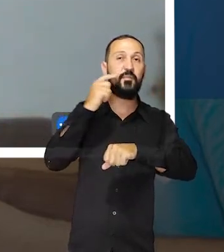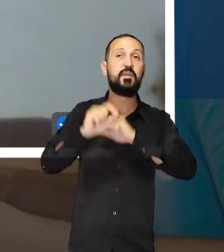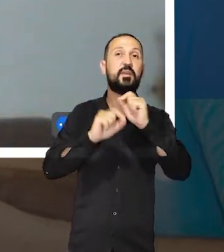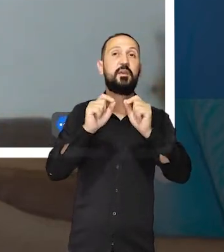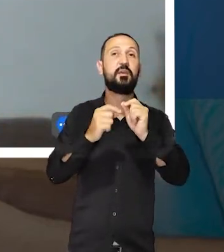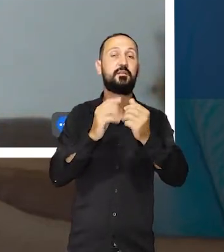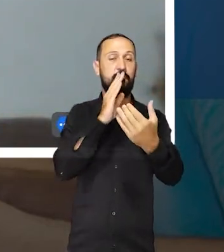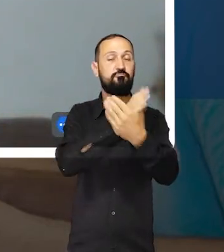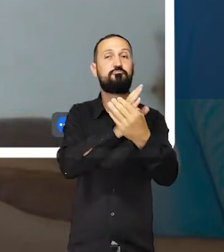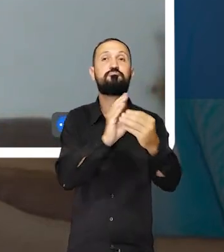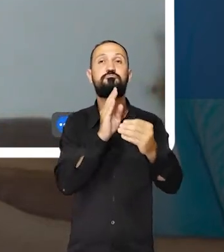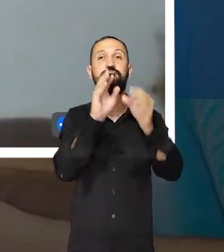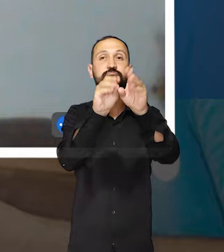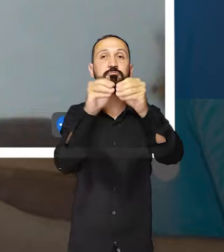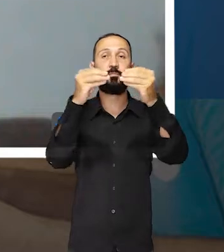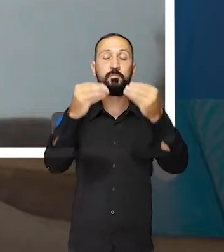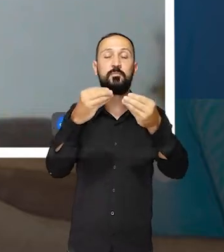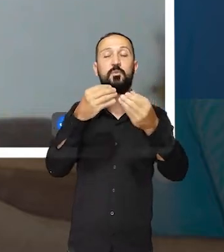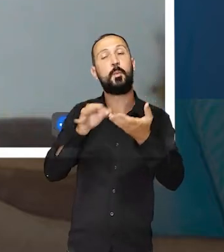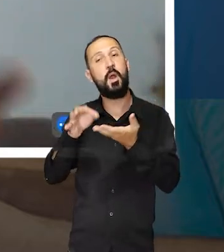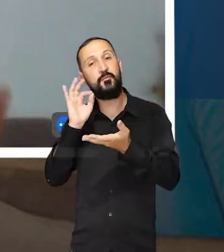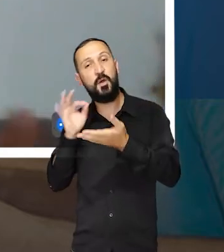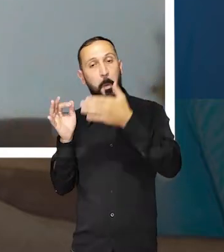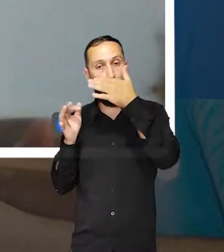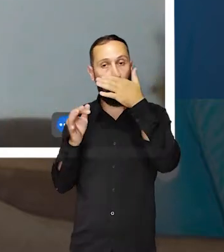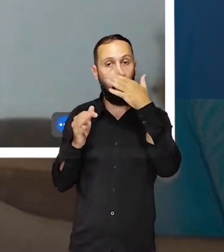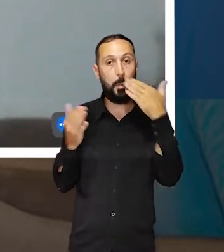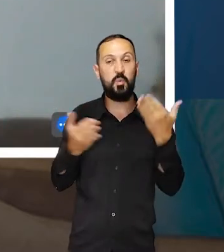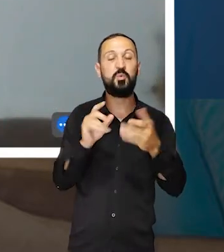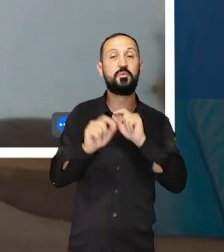sendo colocado na literatura, tomar um